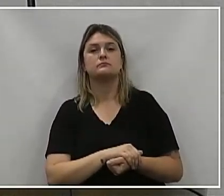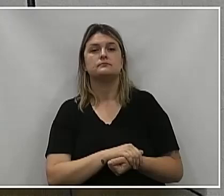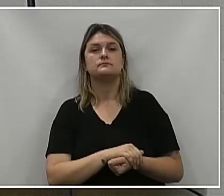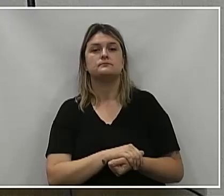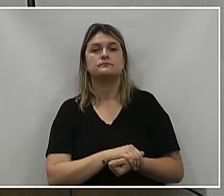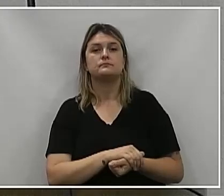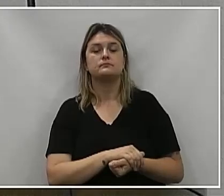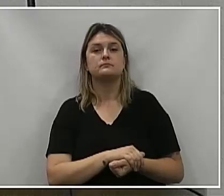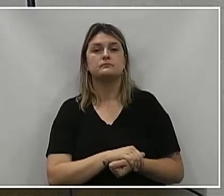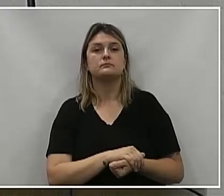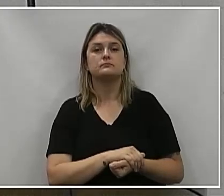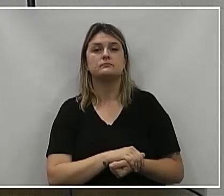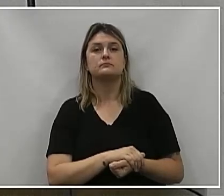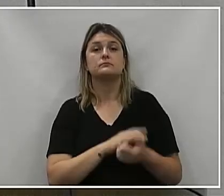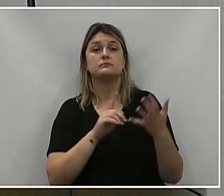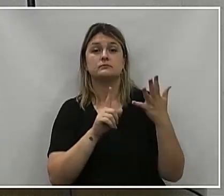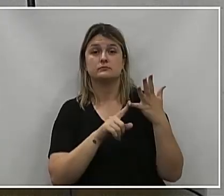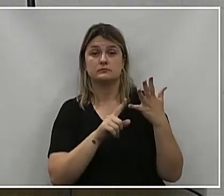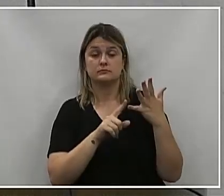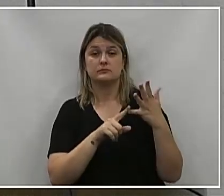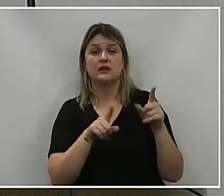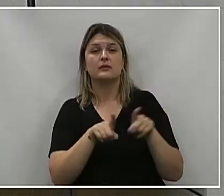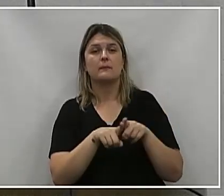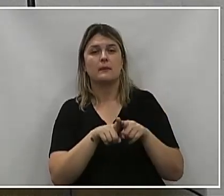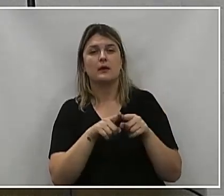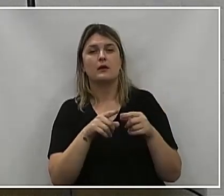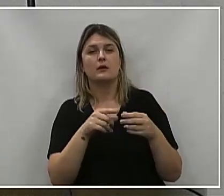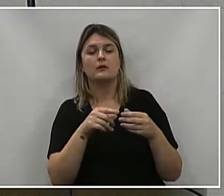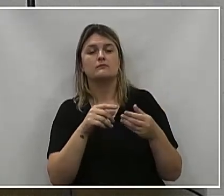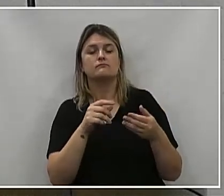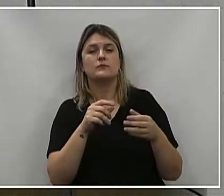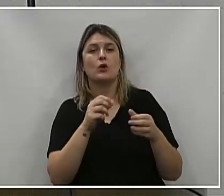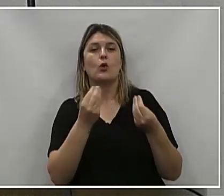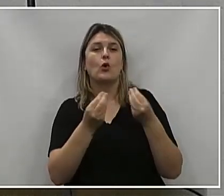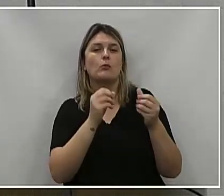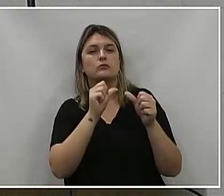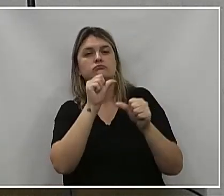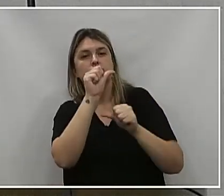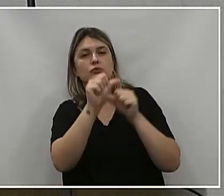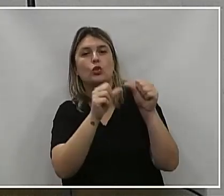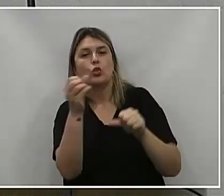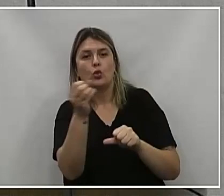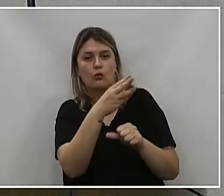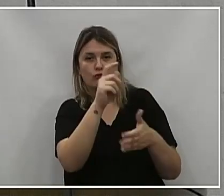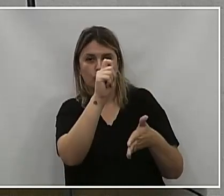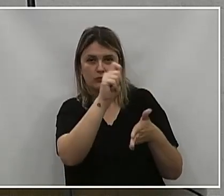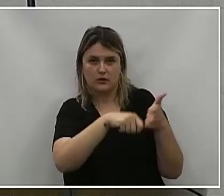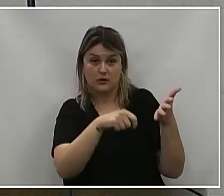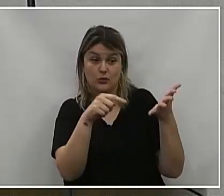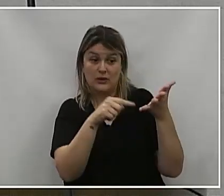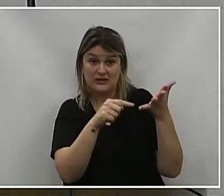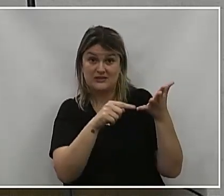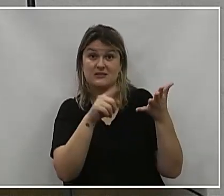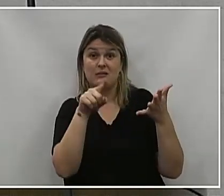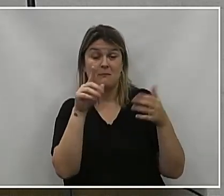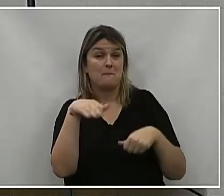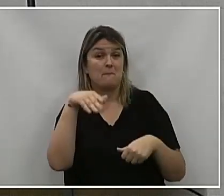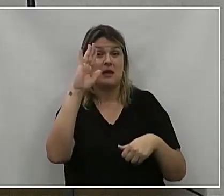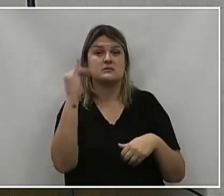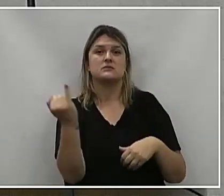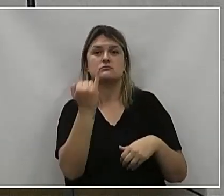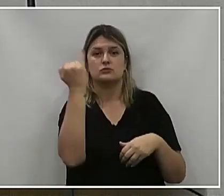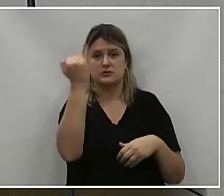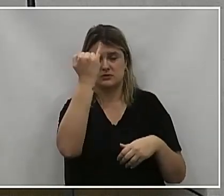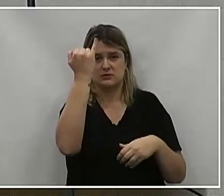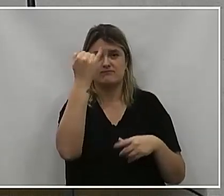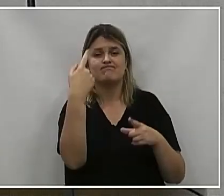estipulado, bem como das condições de remuneração desse contrato, que talvez seja a questão mais importante dele,